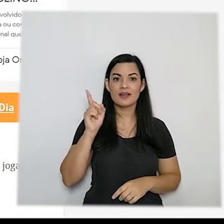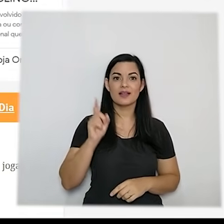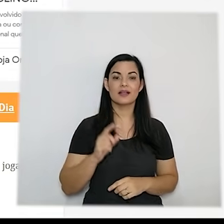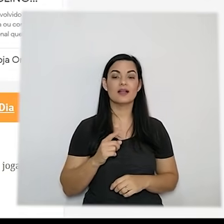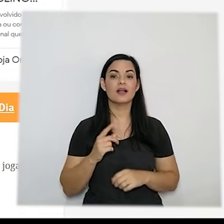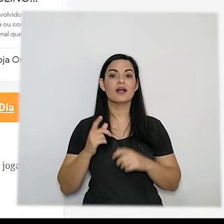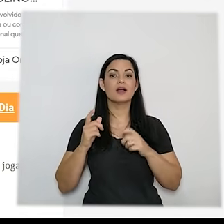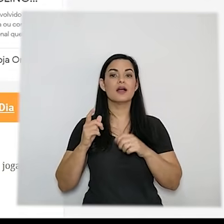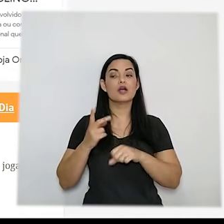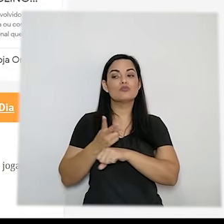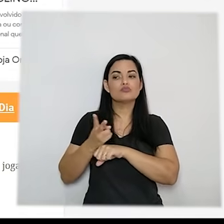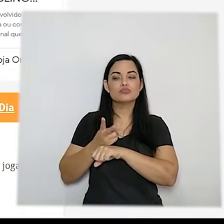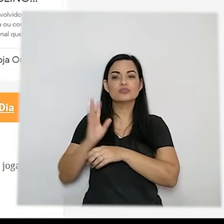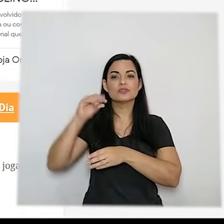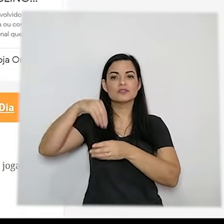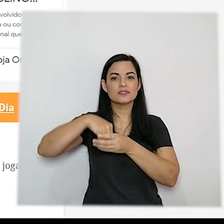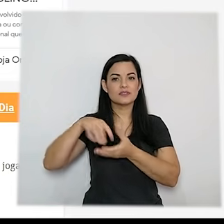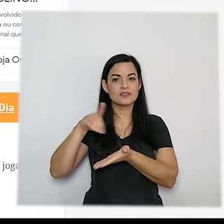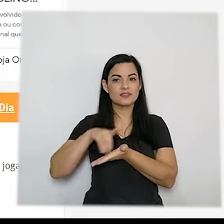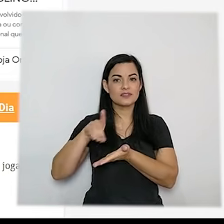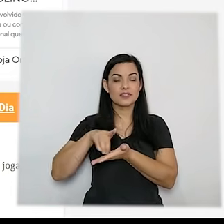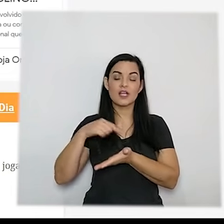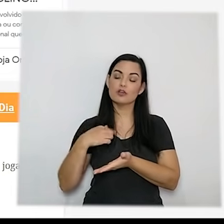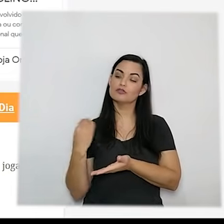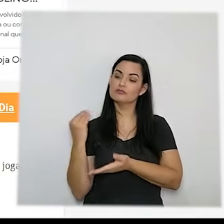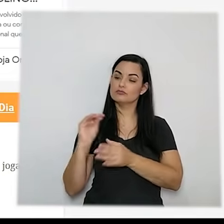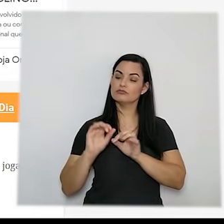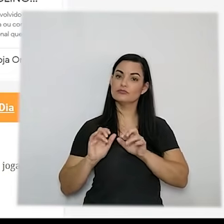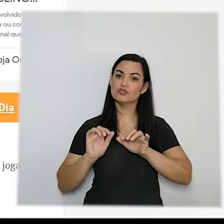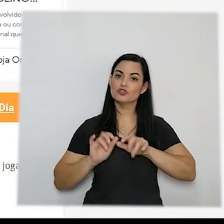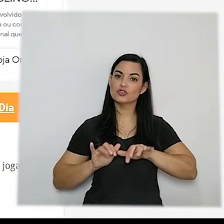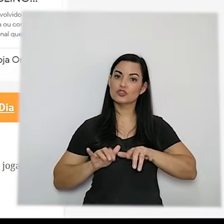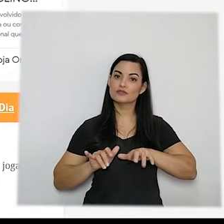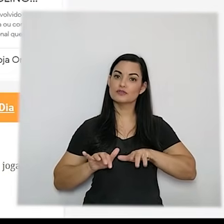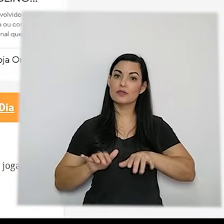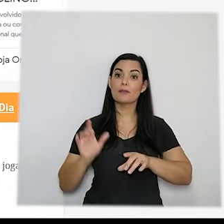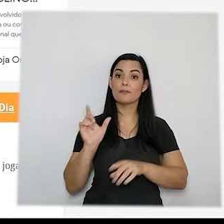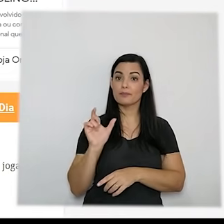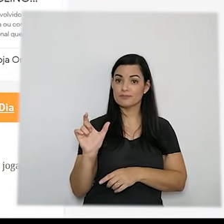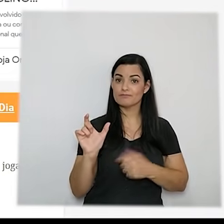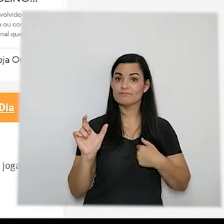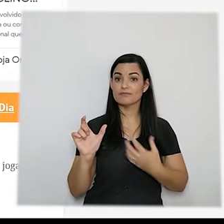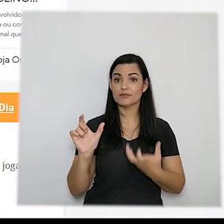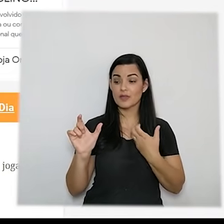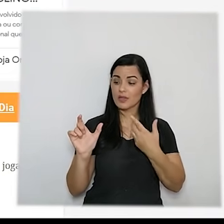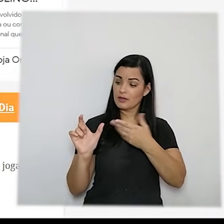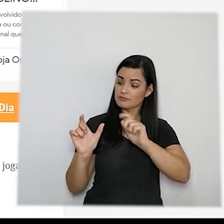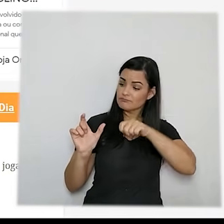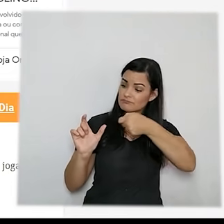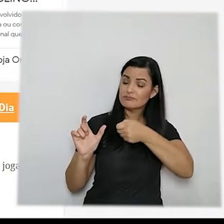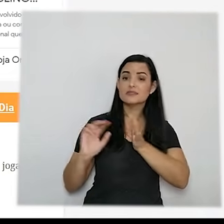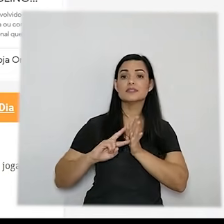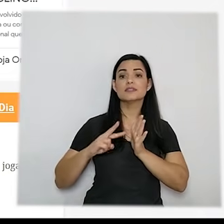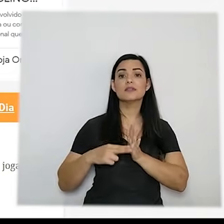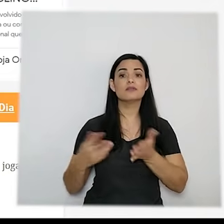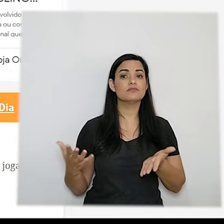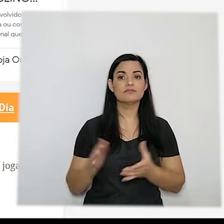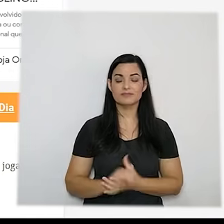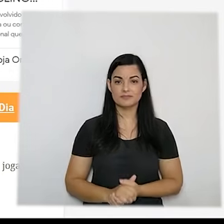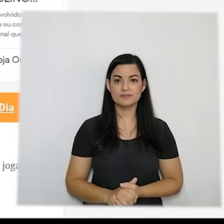aqui, buscar no dicionário, eu vou escrever a palavra que eu quero saber o